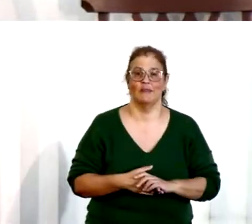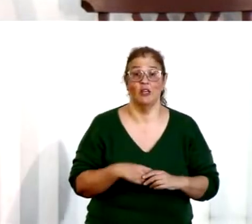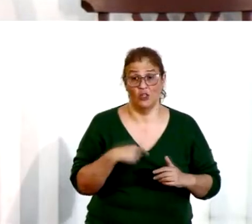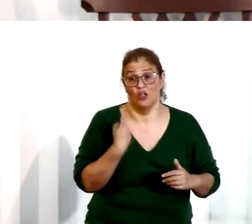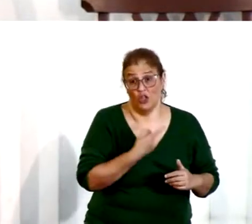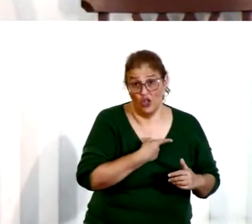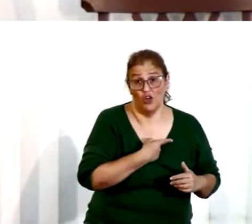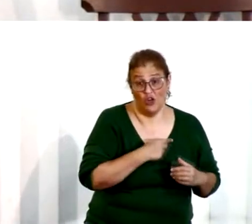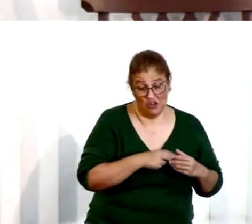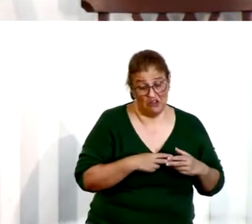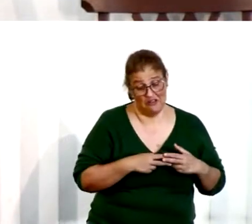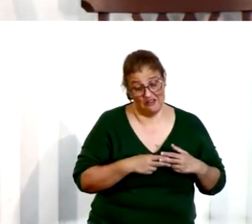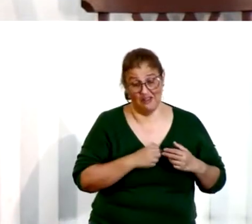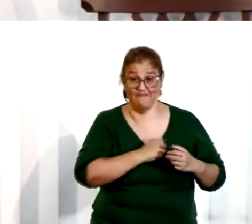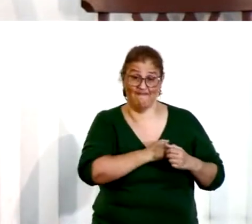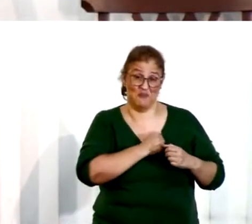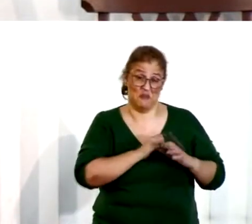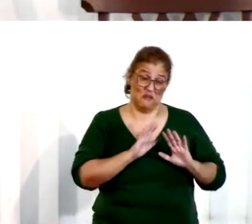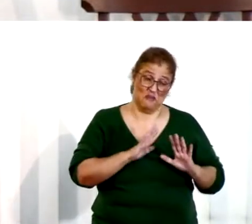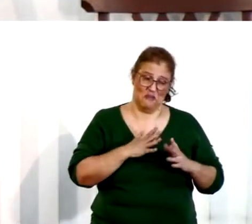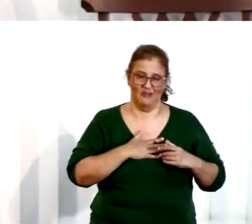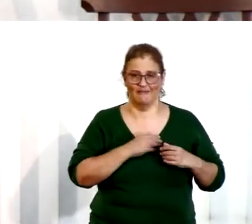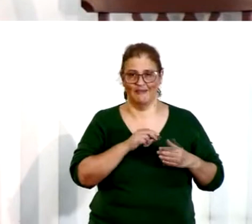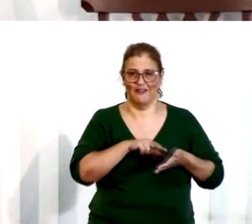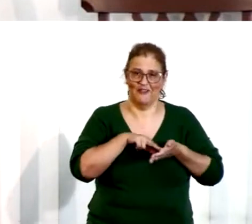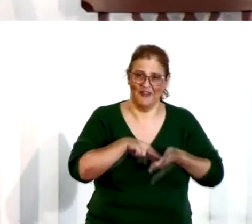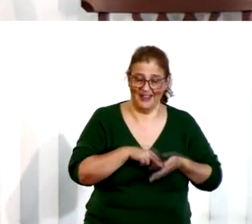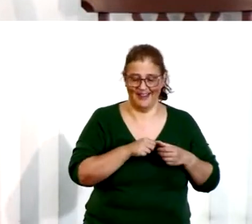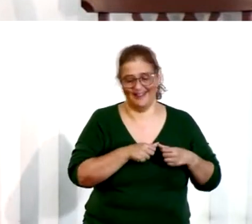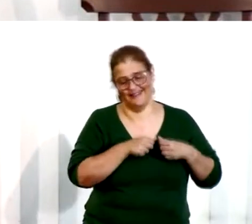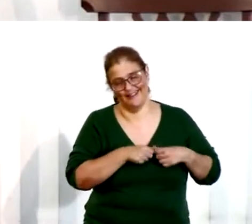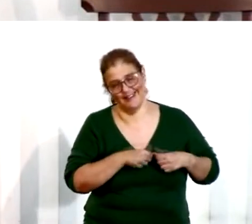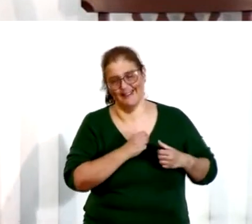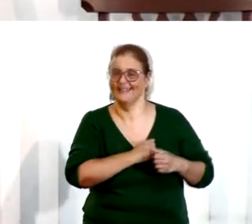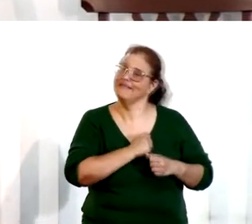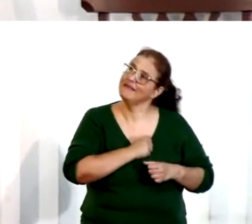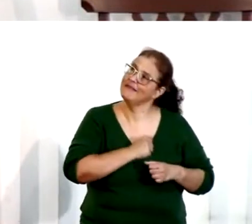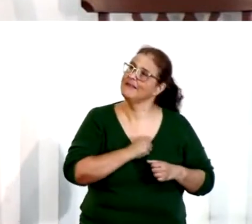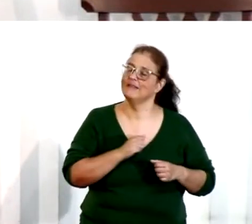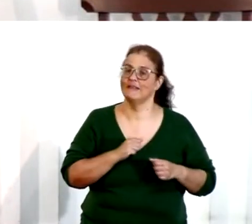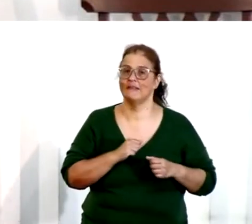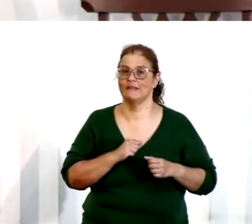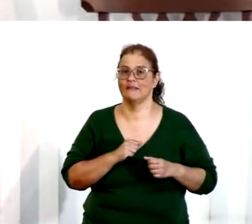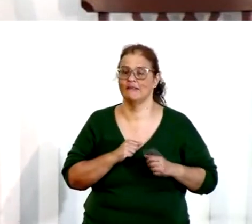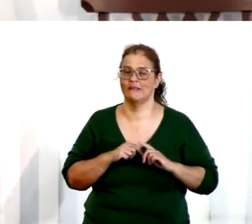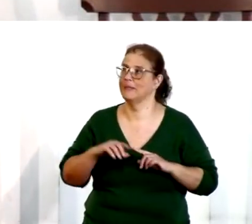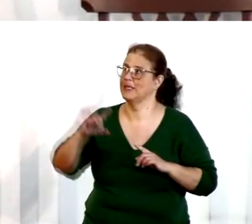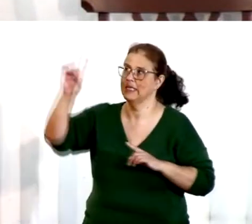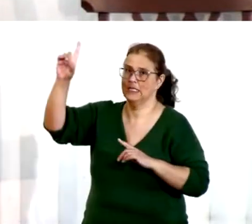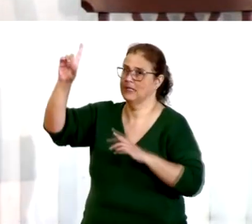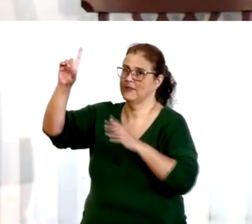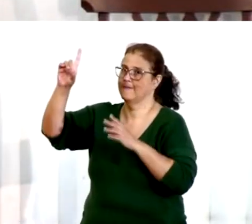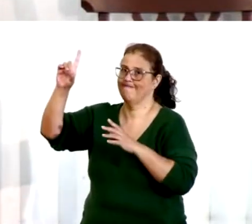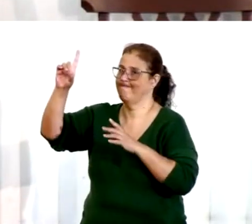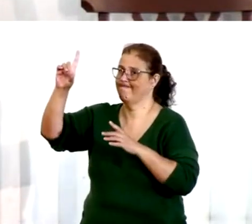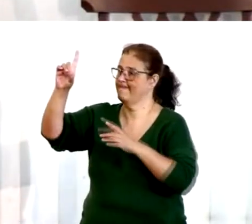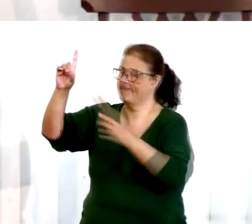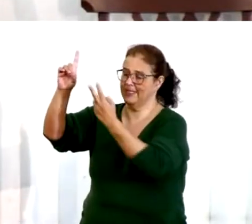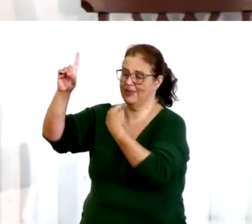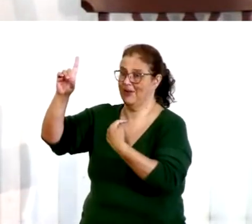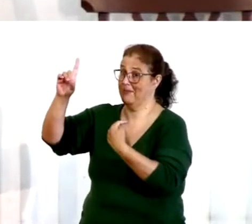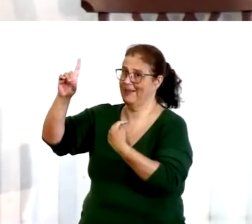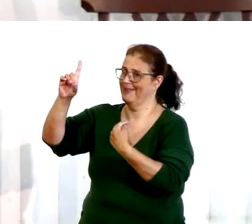perdão todos os dias a Ele. Ao voltar aos mesmos pecados, sempre será uma nova afronta à santidade de